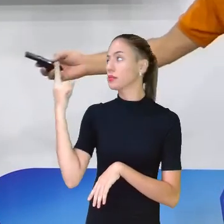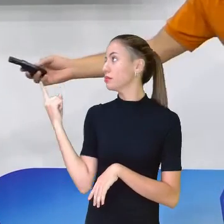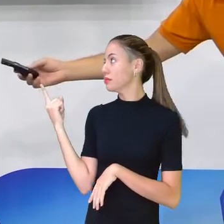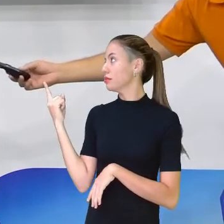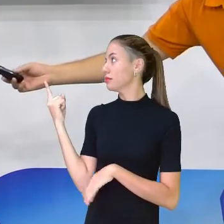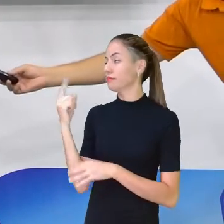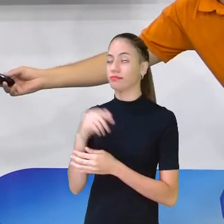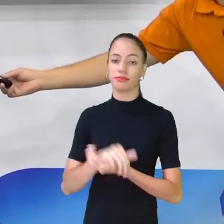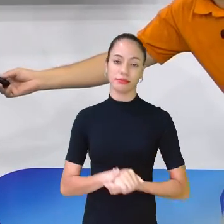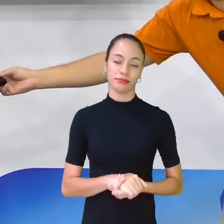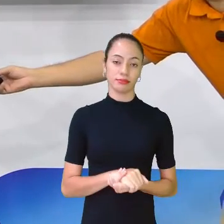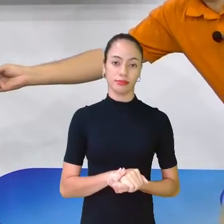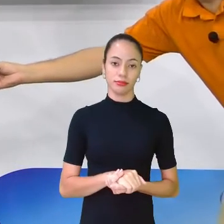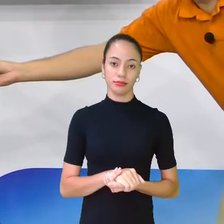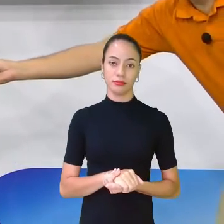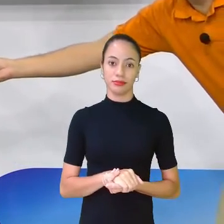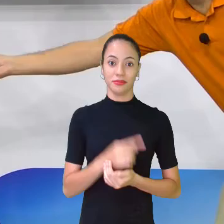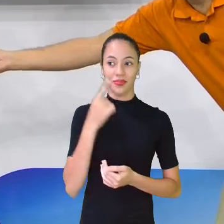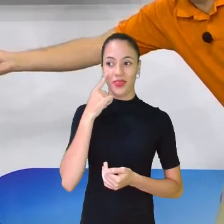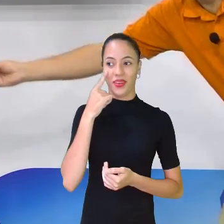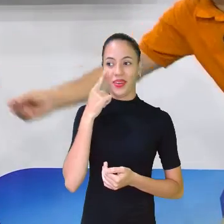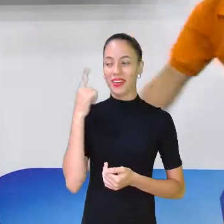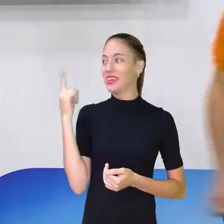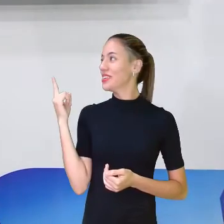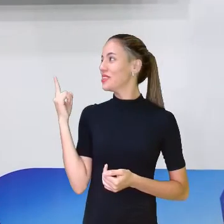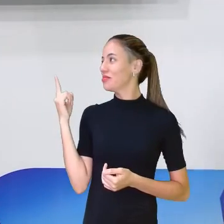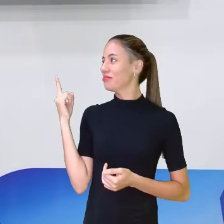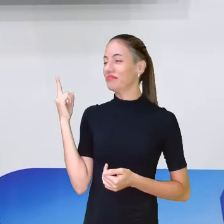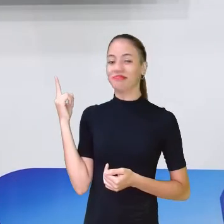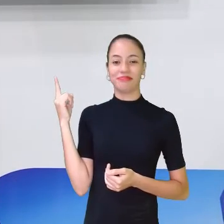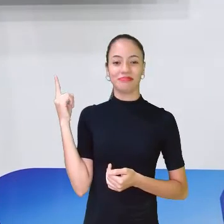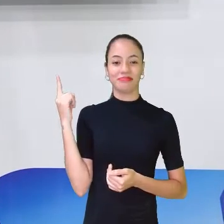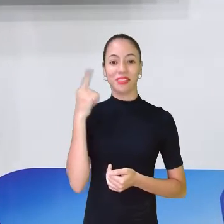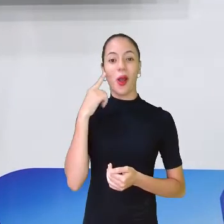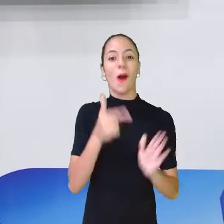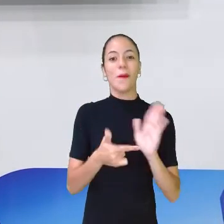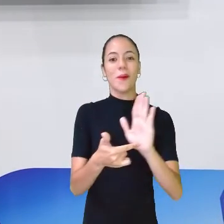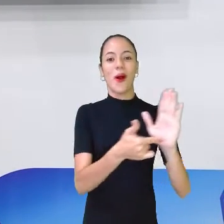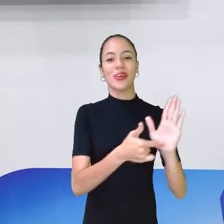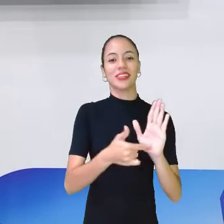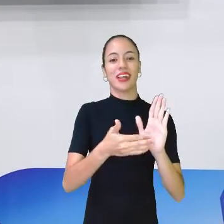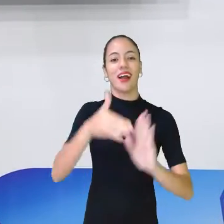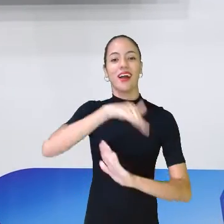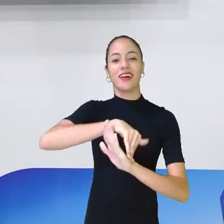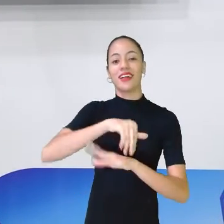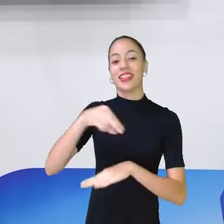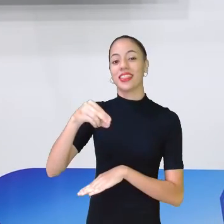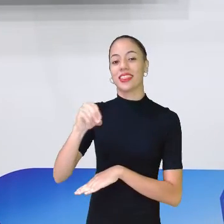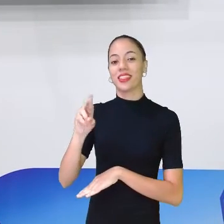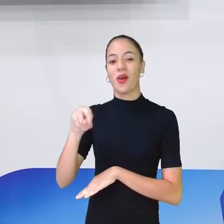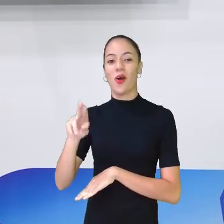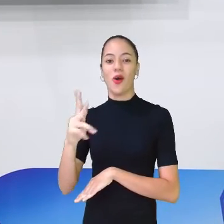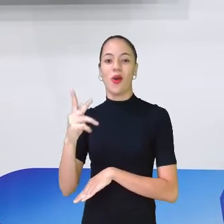uma forma na tela, Noronha, agir de forma